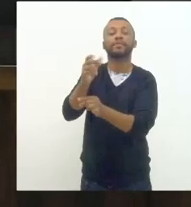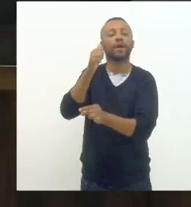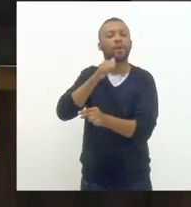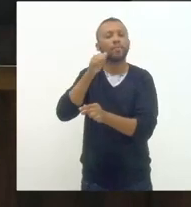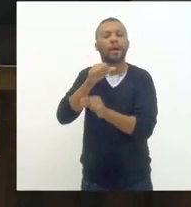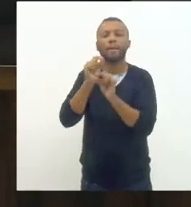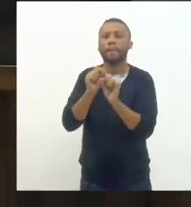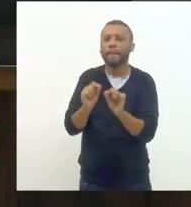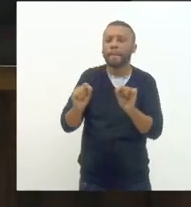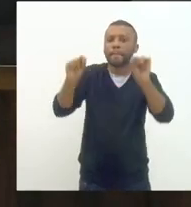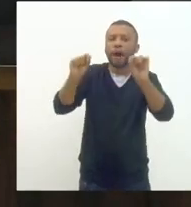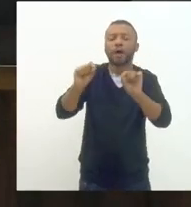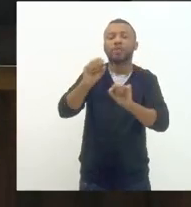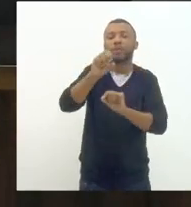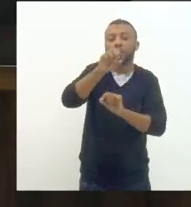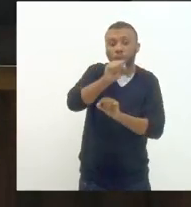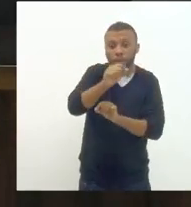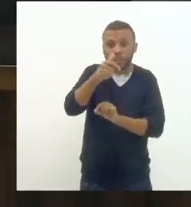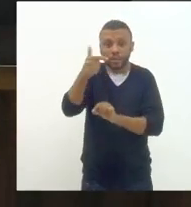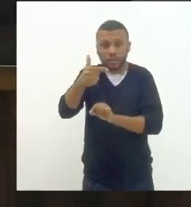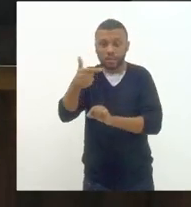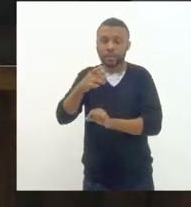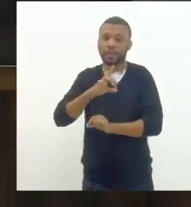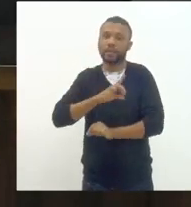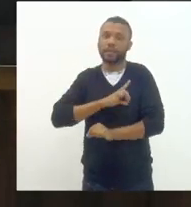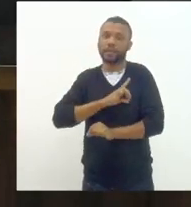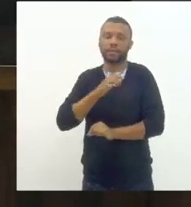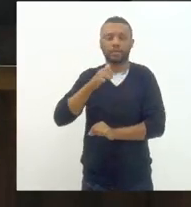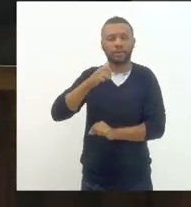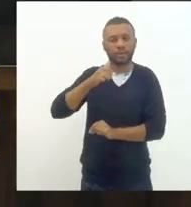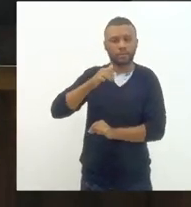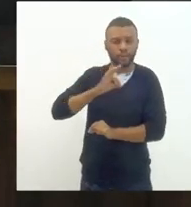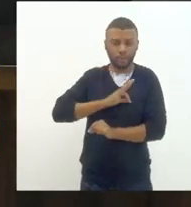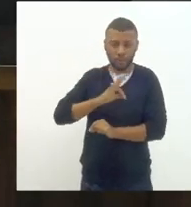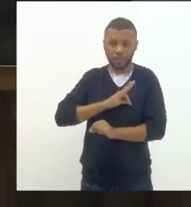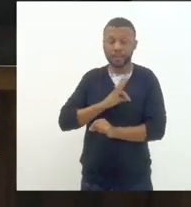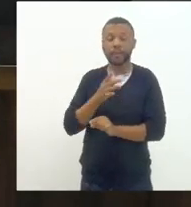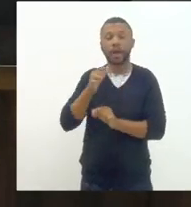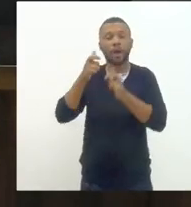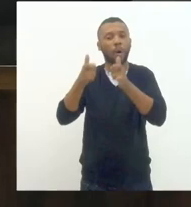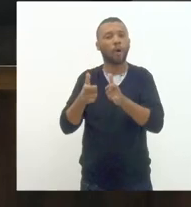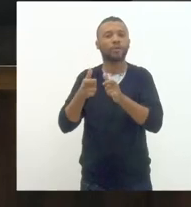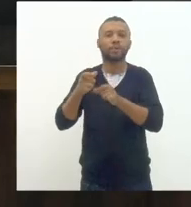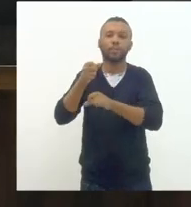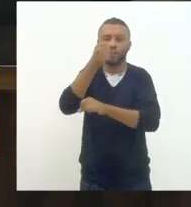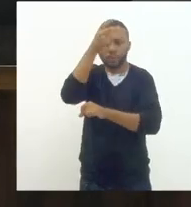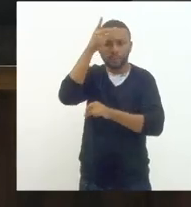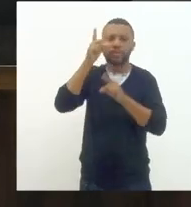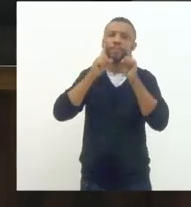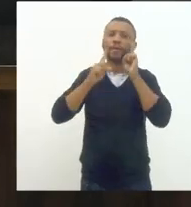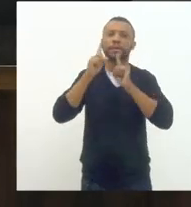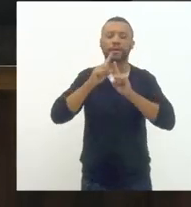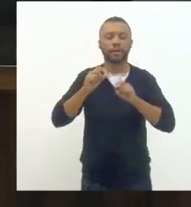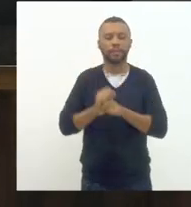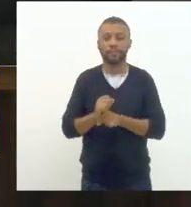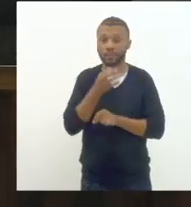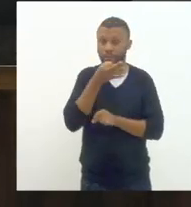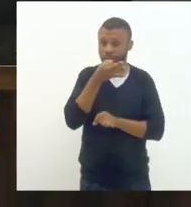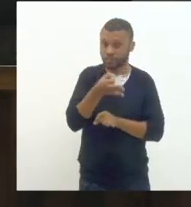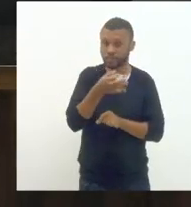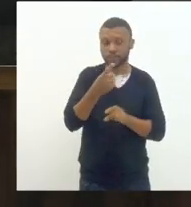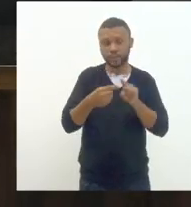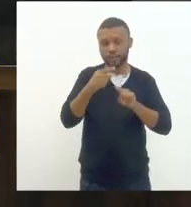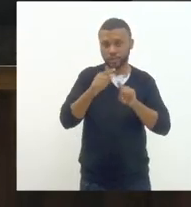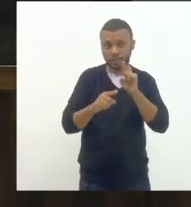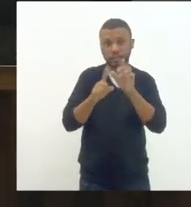AN, na 82ª Delegacia de Polícia, situada no município de Maricá. Parecer da Comissão de Indicação Legislativa pela transformação em